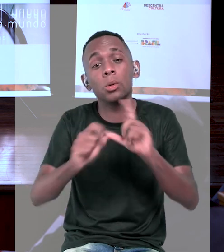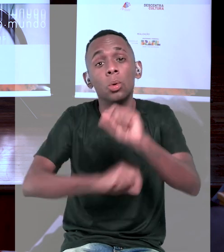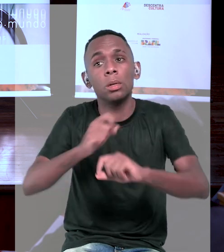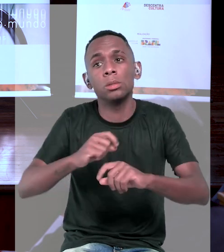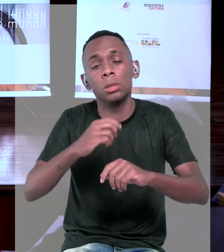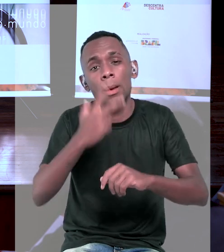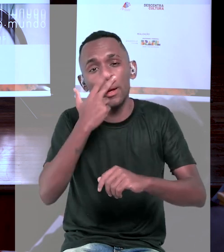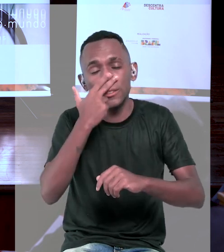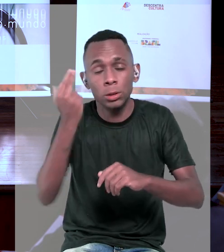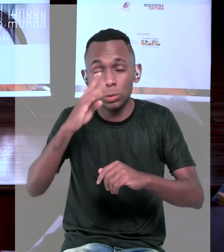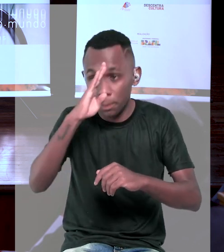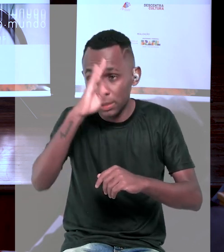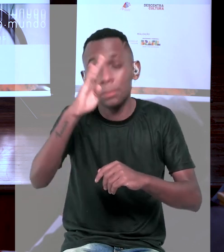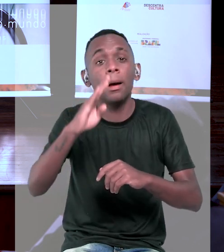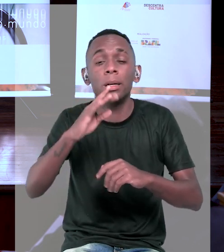inovação tecnológica do mundo